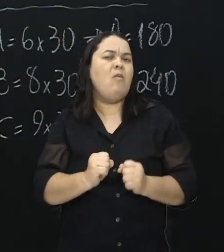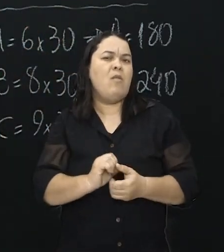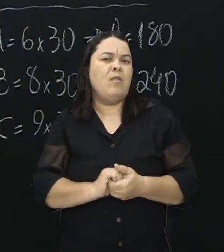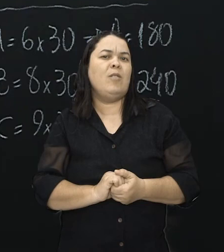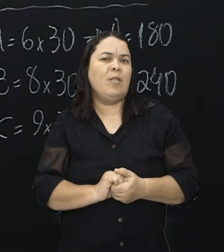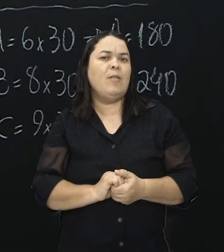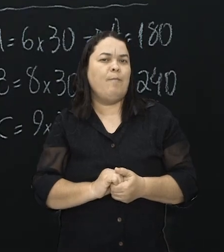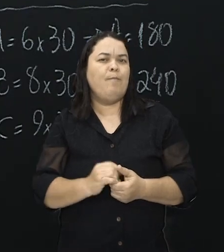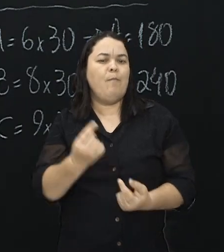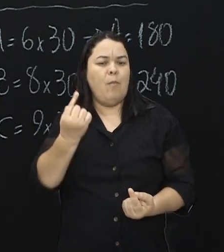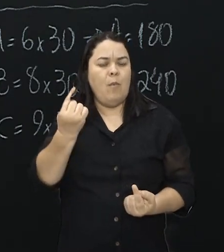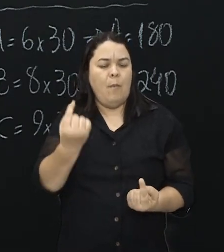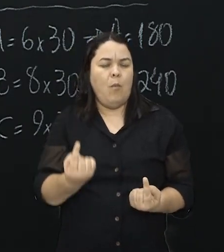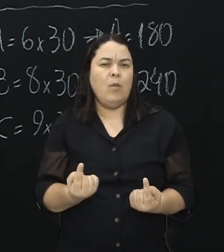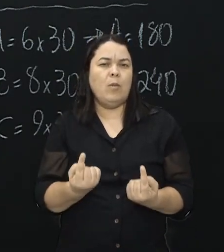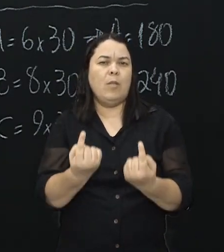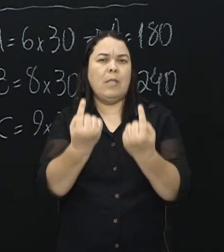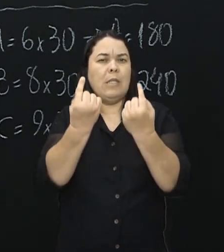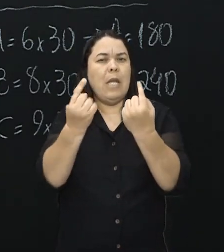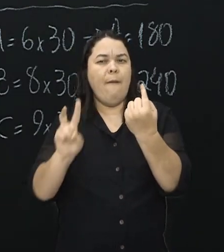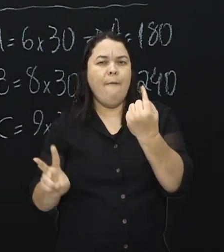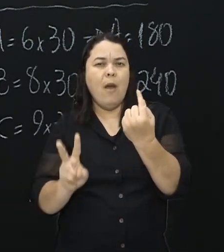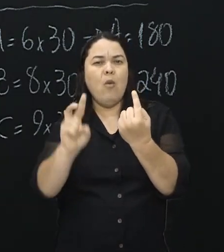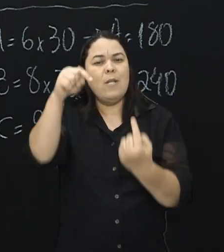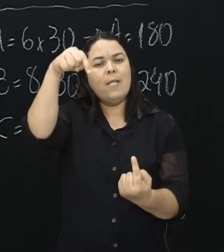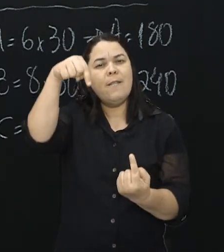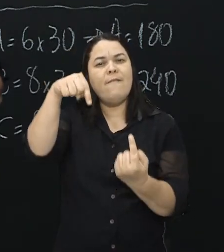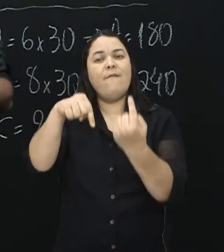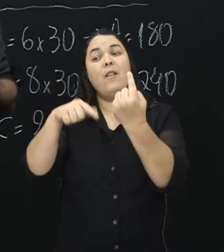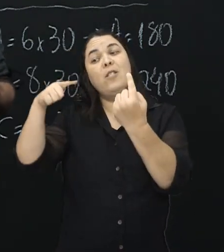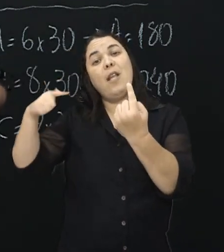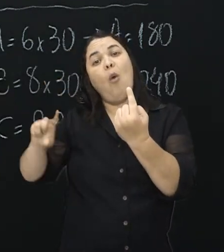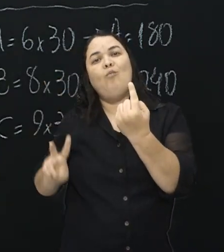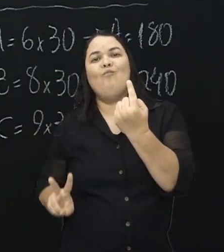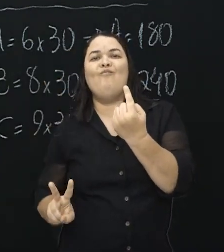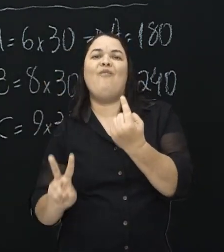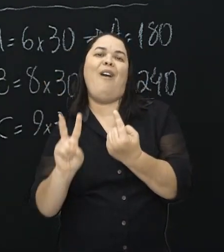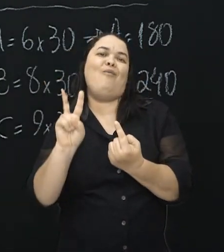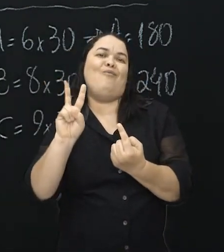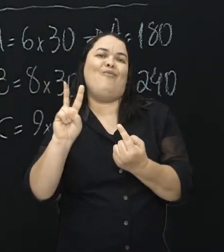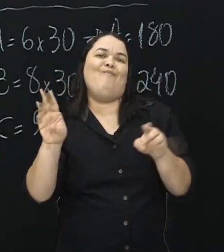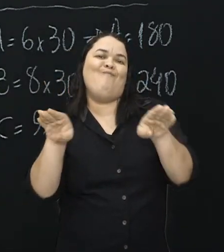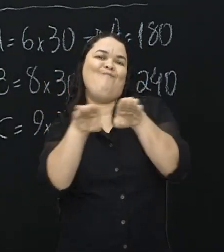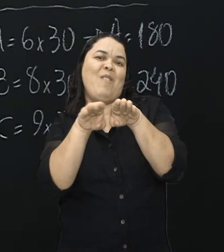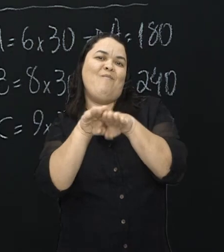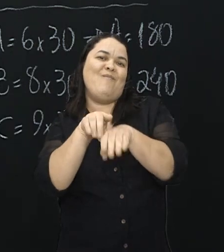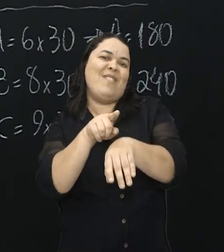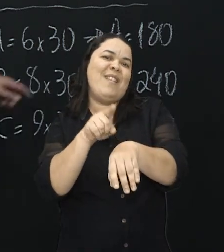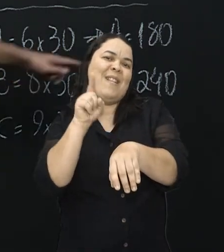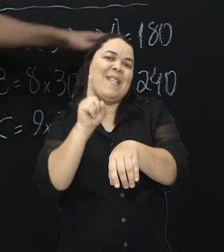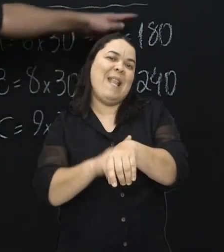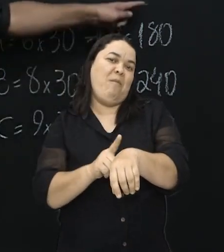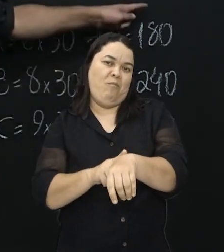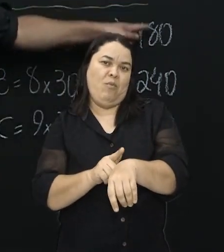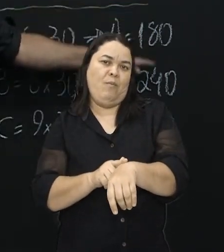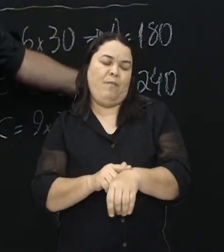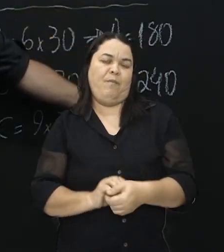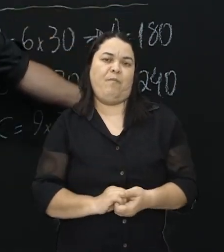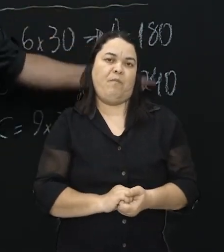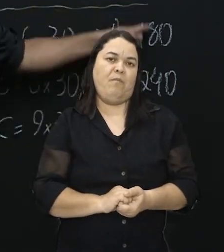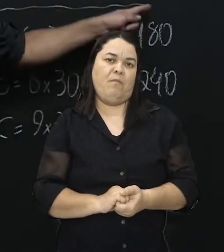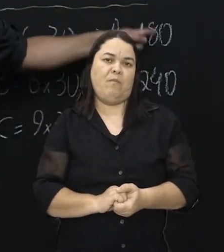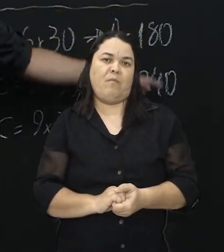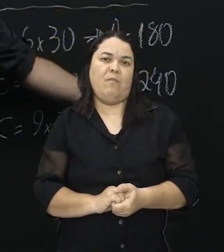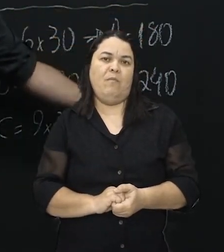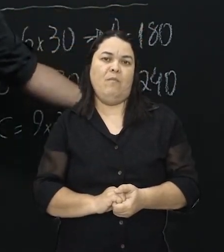pode ser direto a alguns valores e inverso a outros valores ao mesmo tempo. Até porque, se a